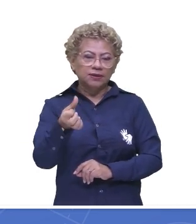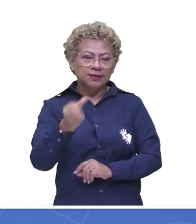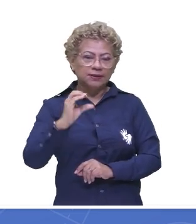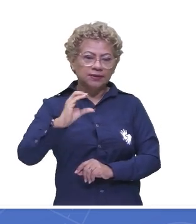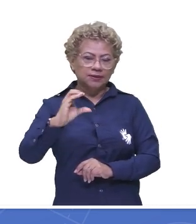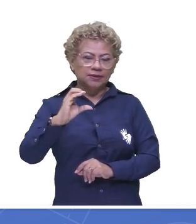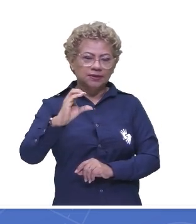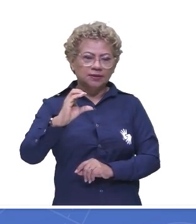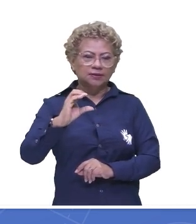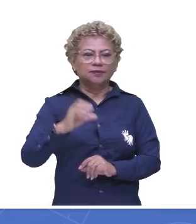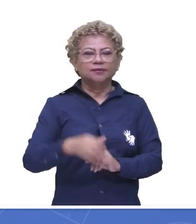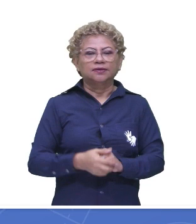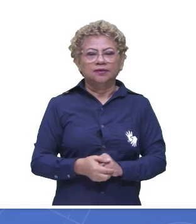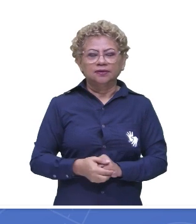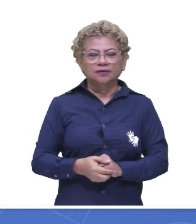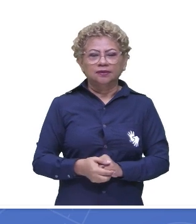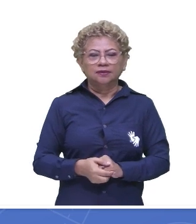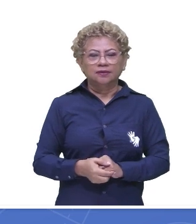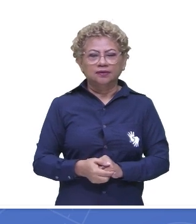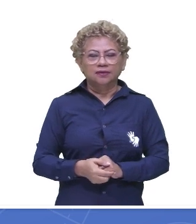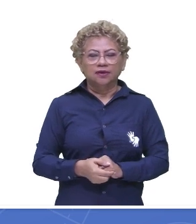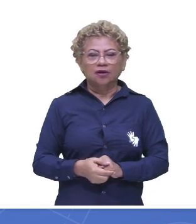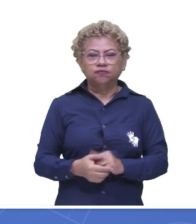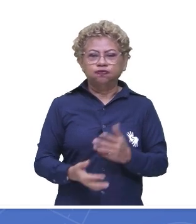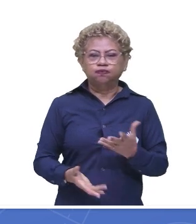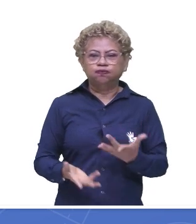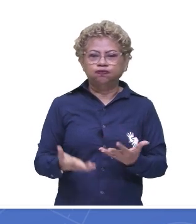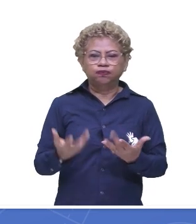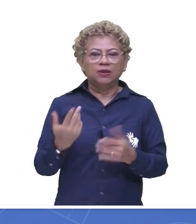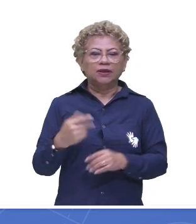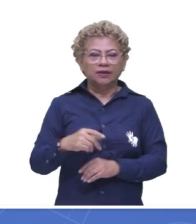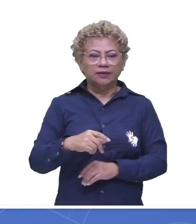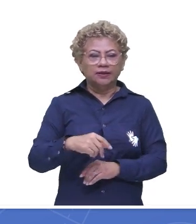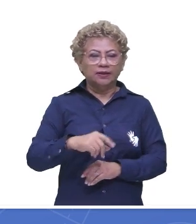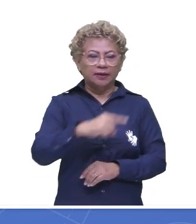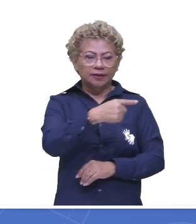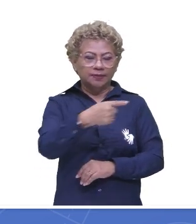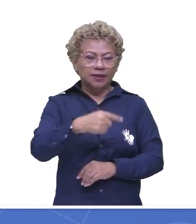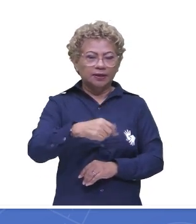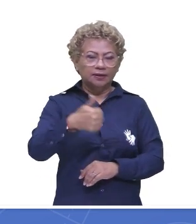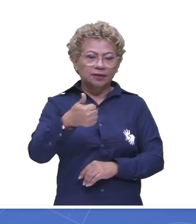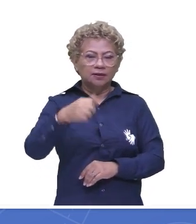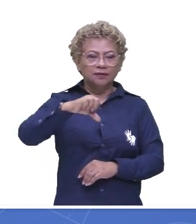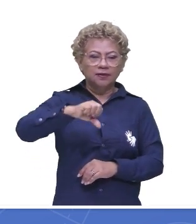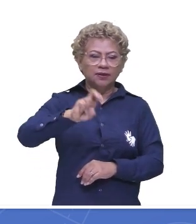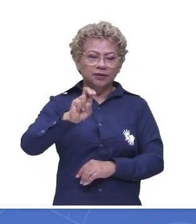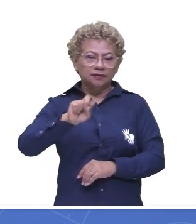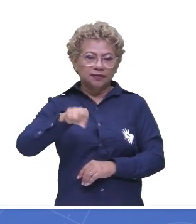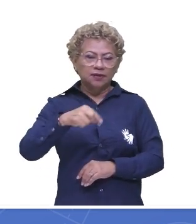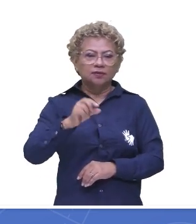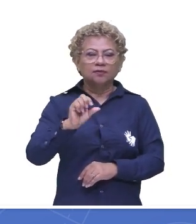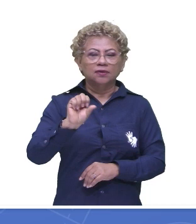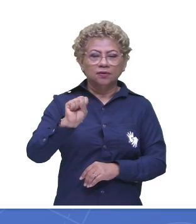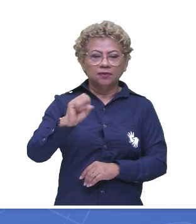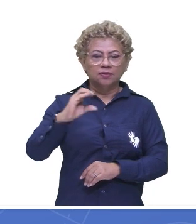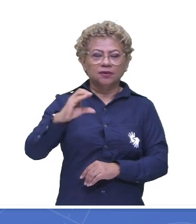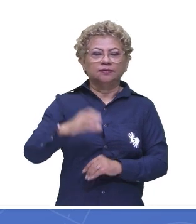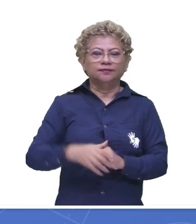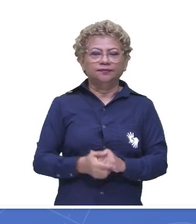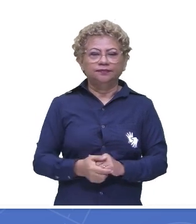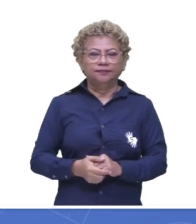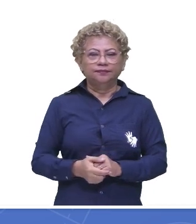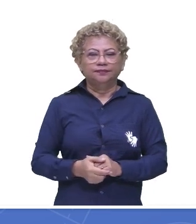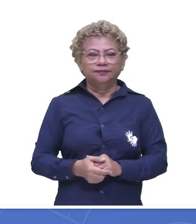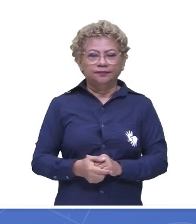209,86 graus Celsius. E qual é a temperatura de ebulição? Menos 195,8. Ebulição aqui, olha,